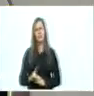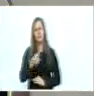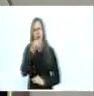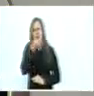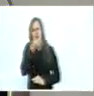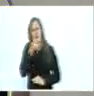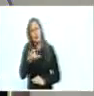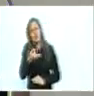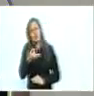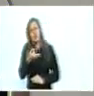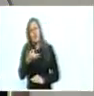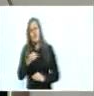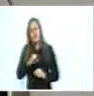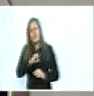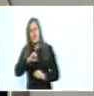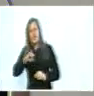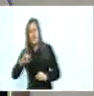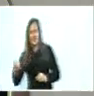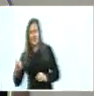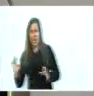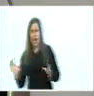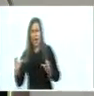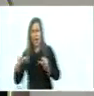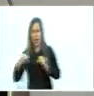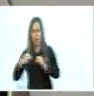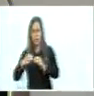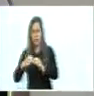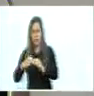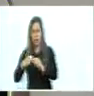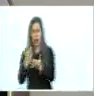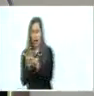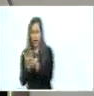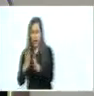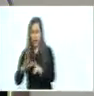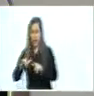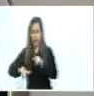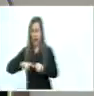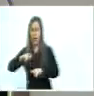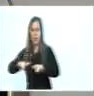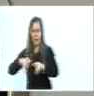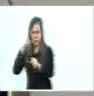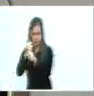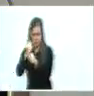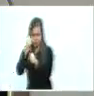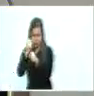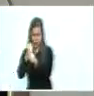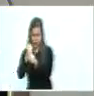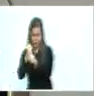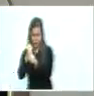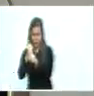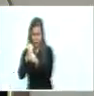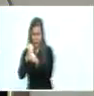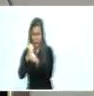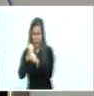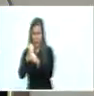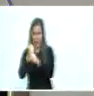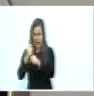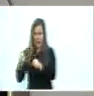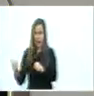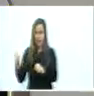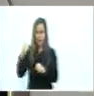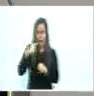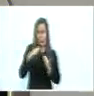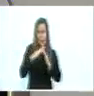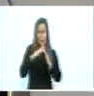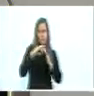grande contribuição se, de fato, essa comissão encerrar os seus trabalhos esse ano, se vier para esse plenário ainda